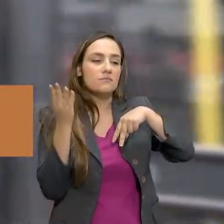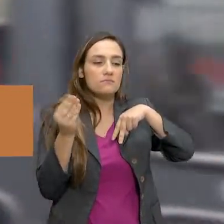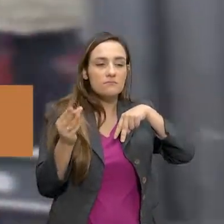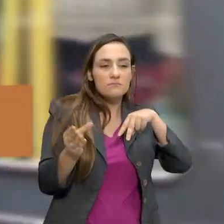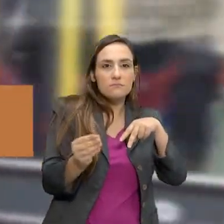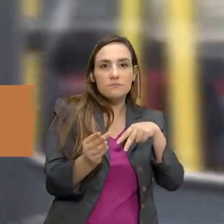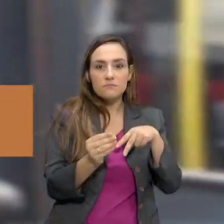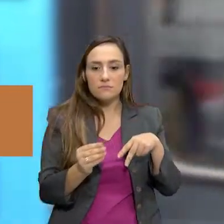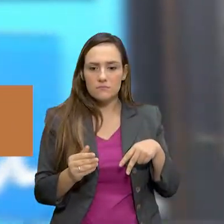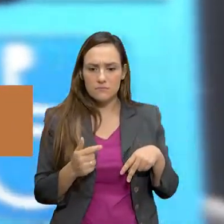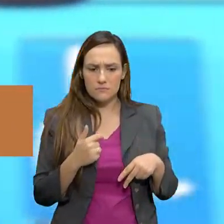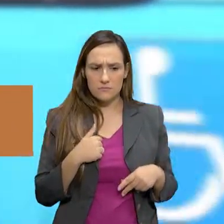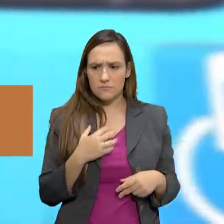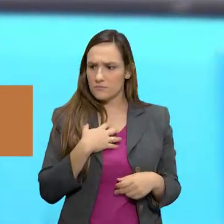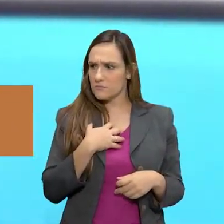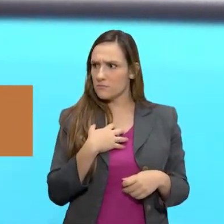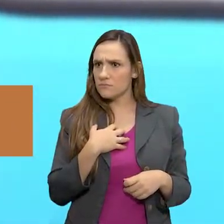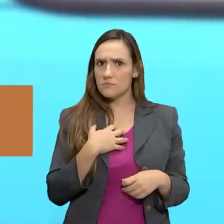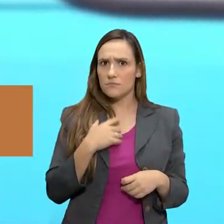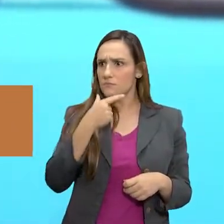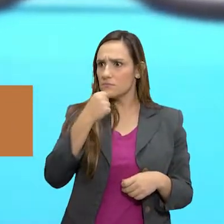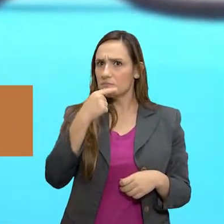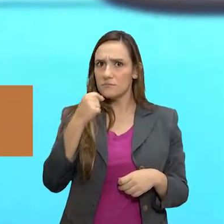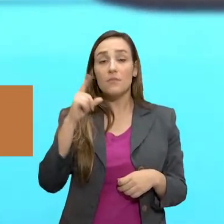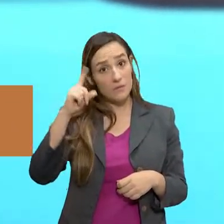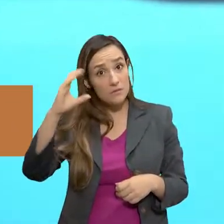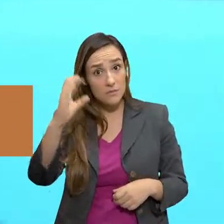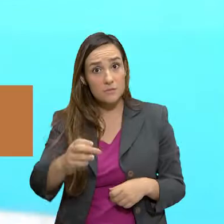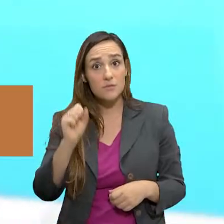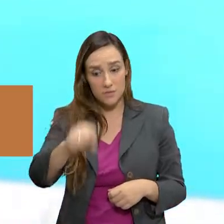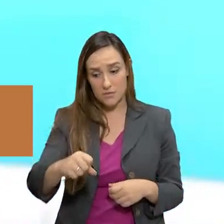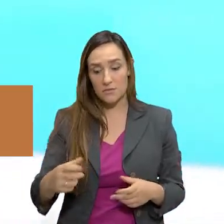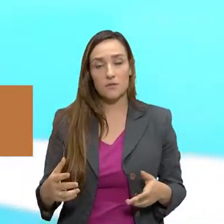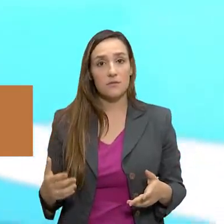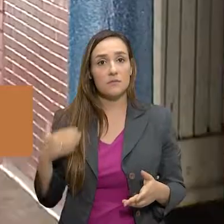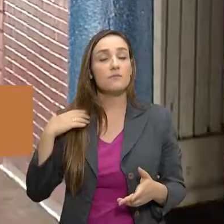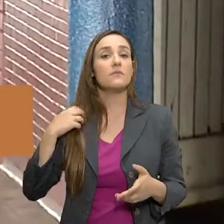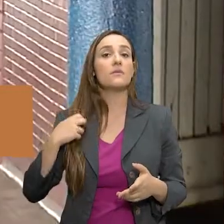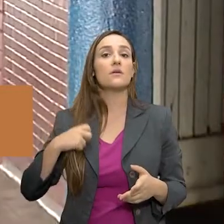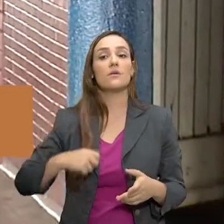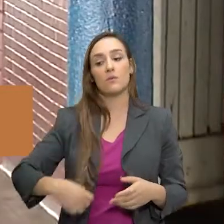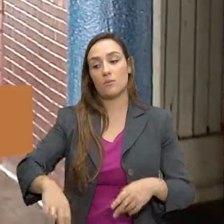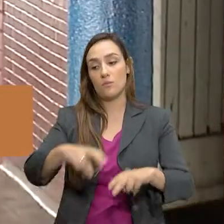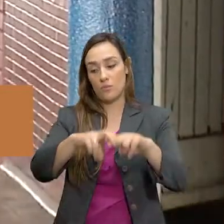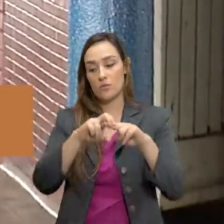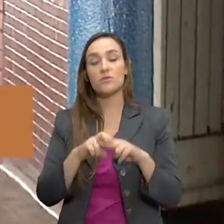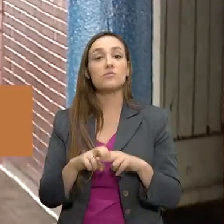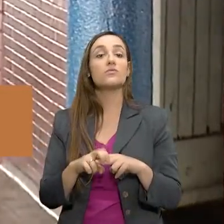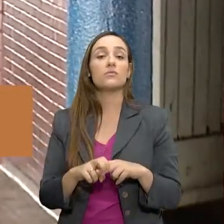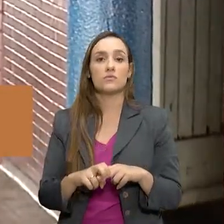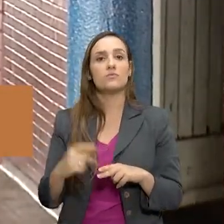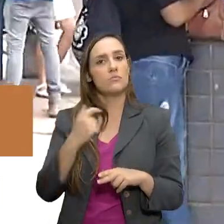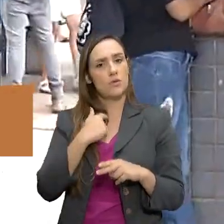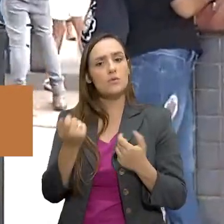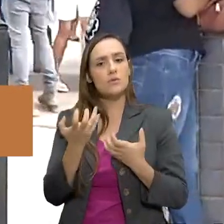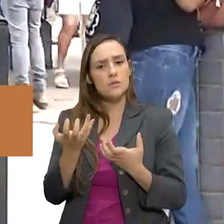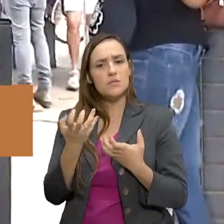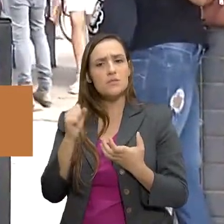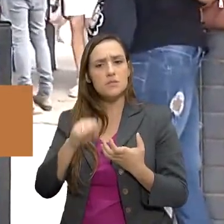nas partes íntimas, ali dentro do transporte público ou nos terminais, isso é crime. E a gente quis, então, com a